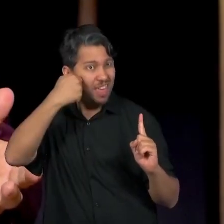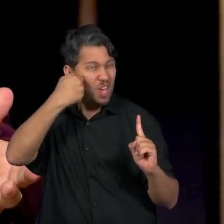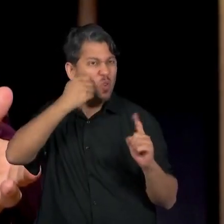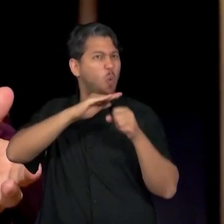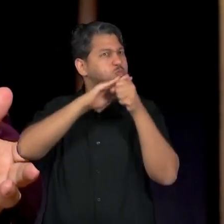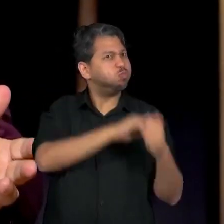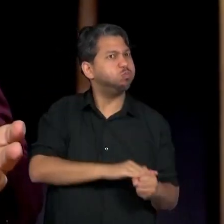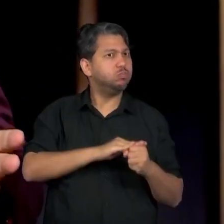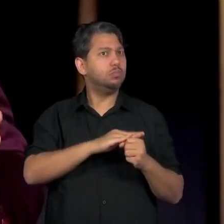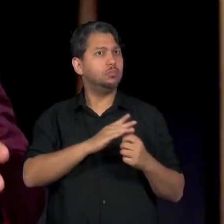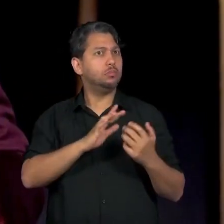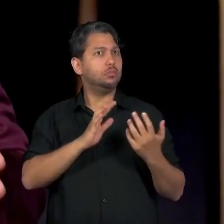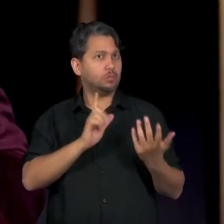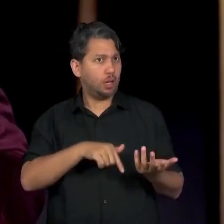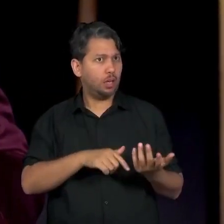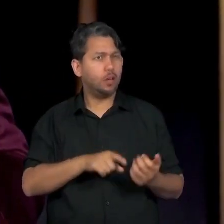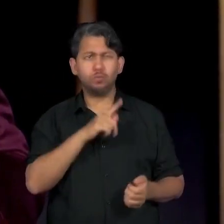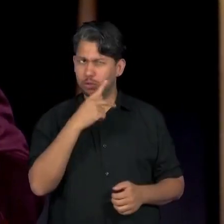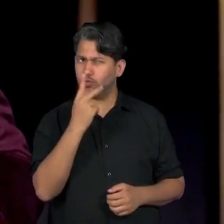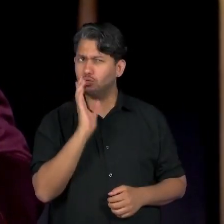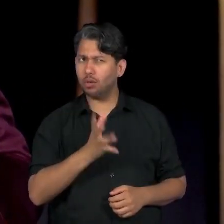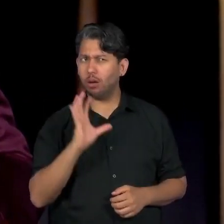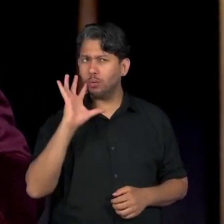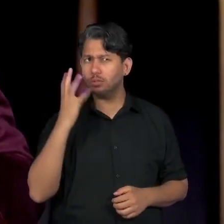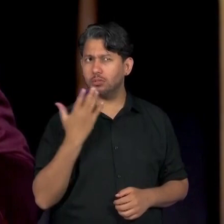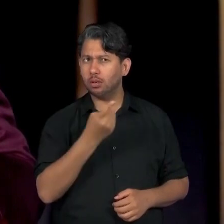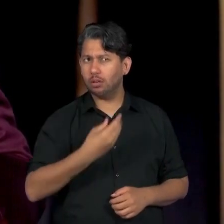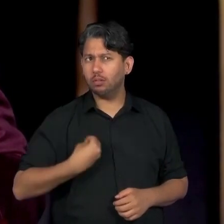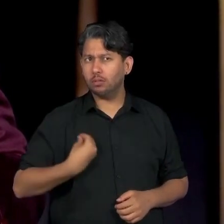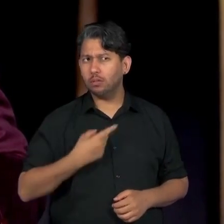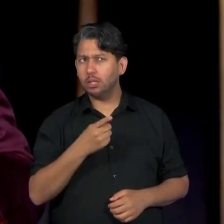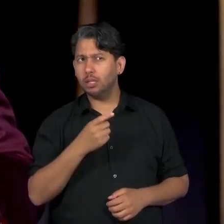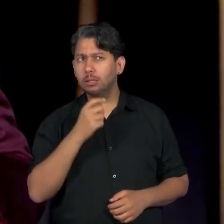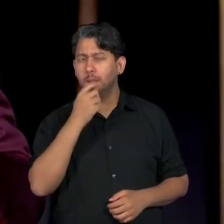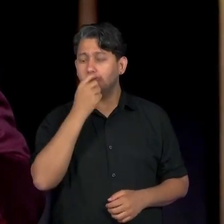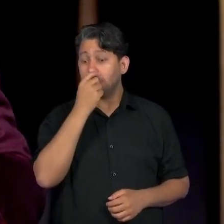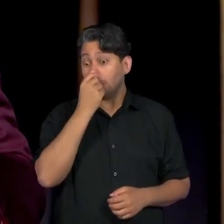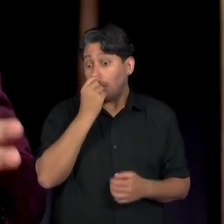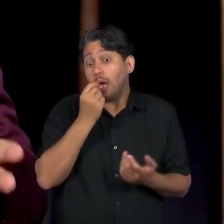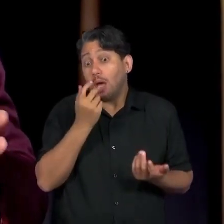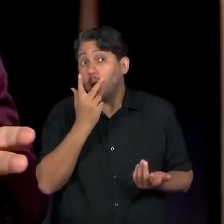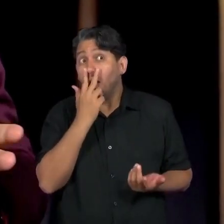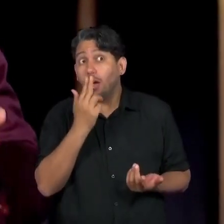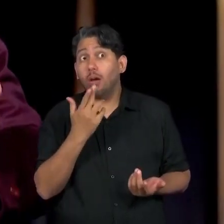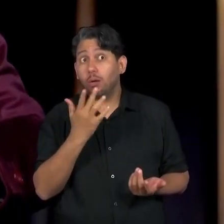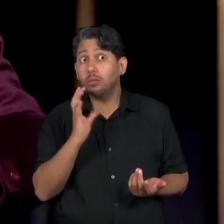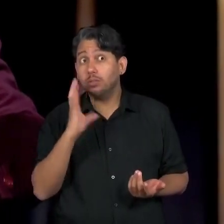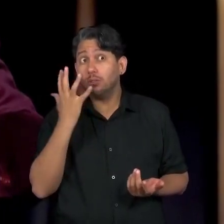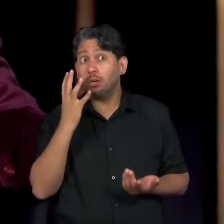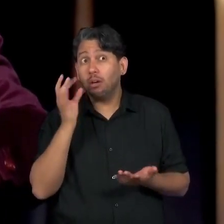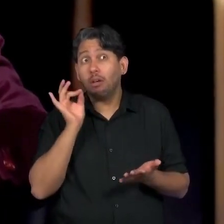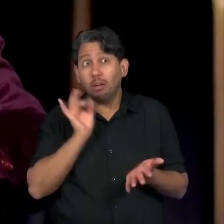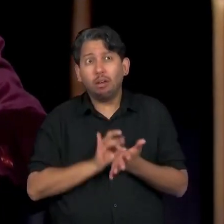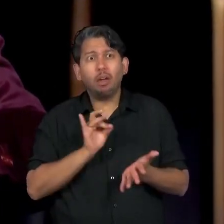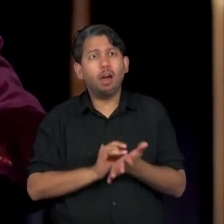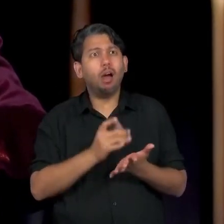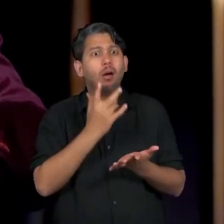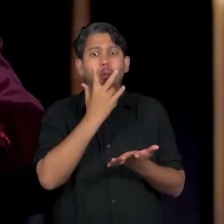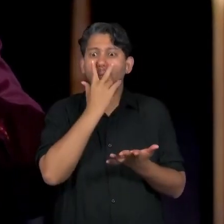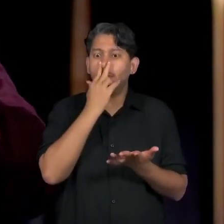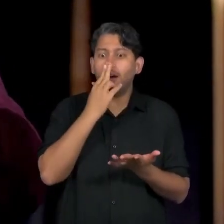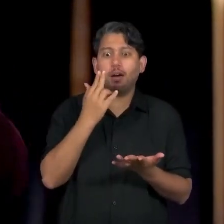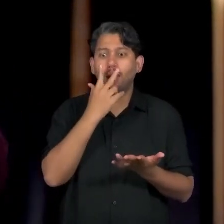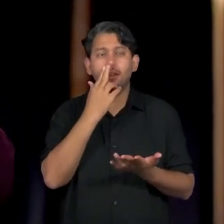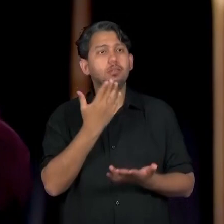ali não e você já sentiu isso eh e foi uma situação que parece que